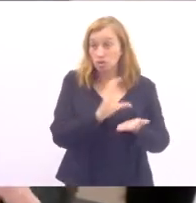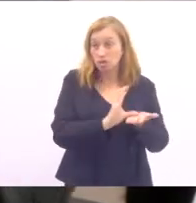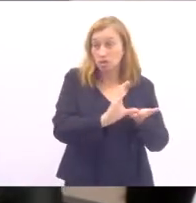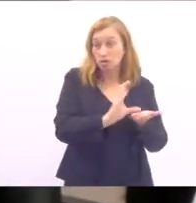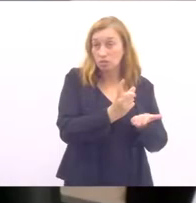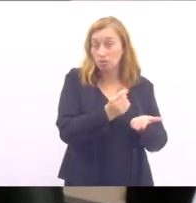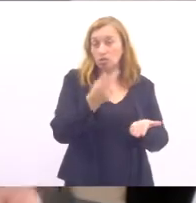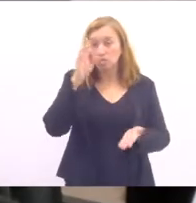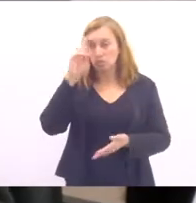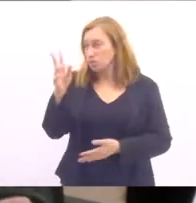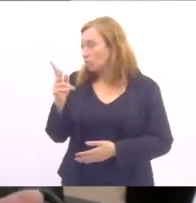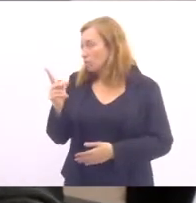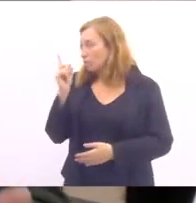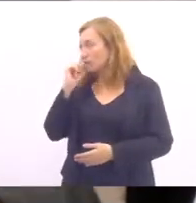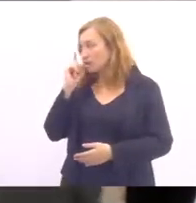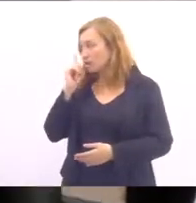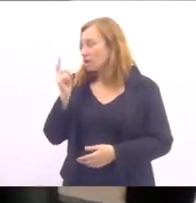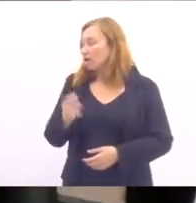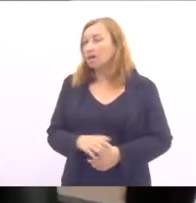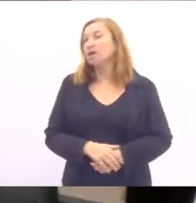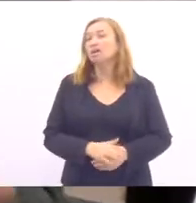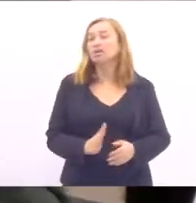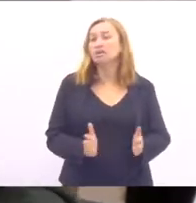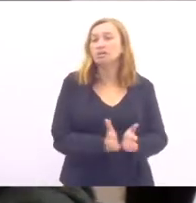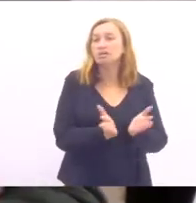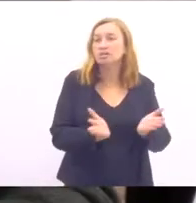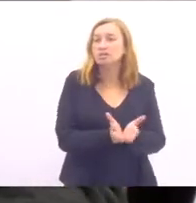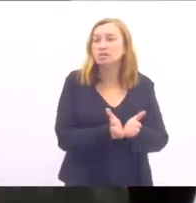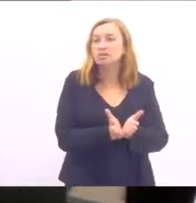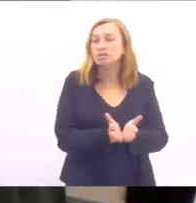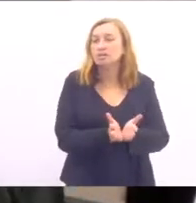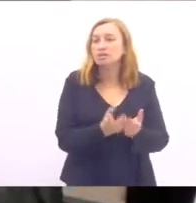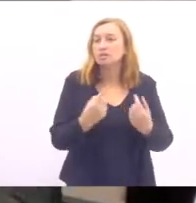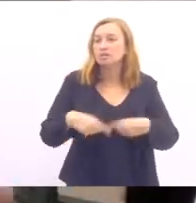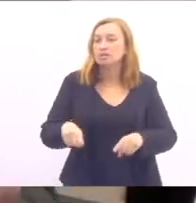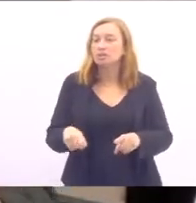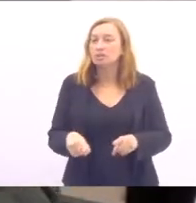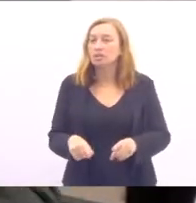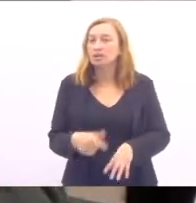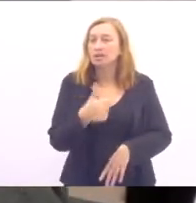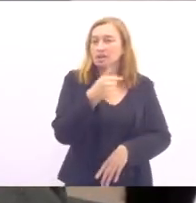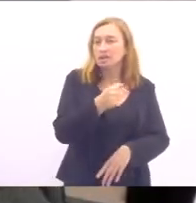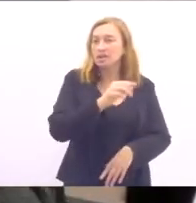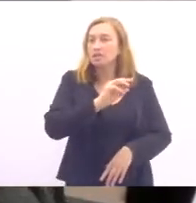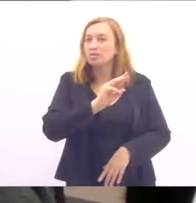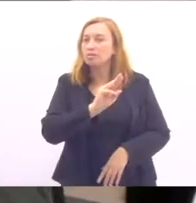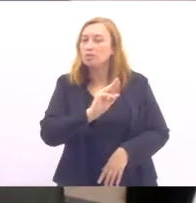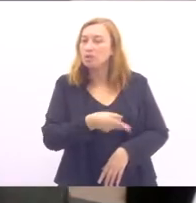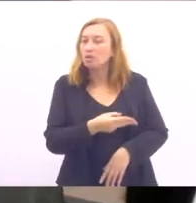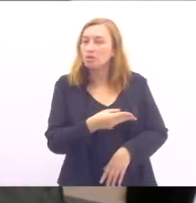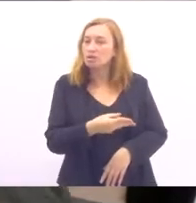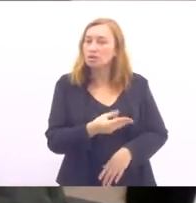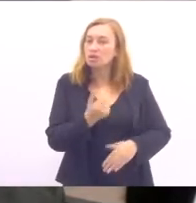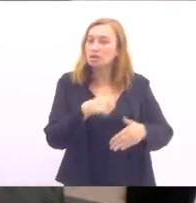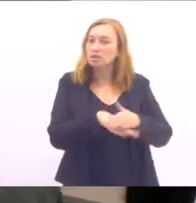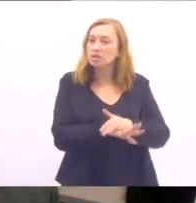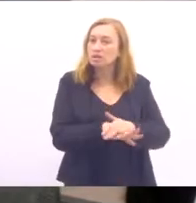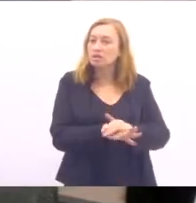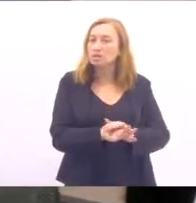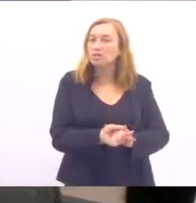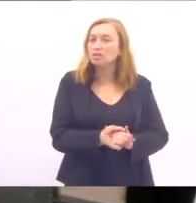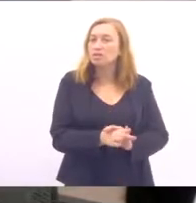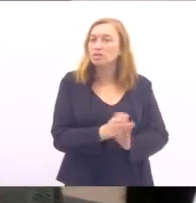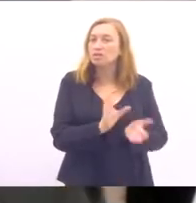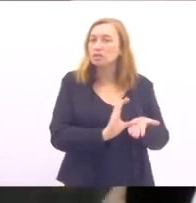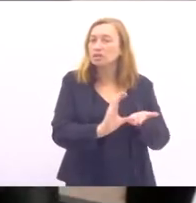pensar. Um deles, o Fundo Estadual de Pobreza, que tem 7 bilhões por ano, que não consegue aplicar a totalidade de seus